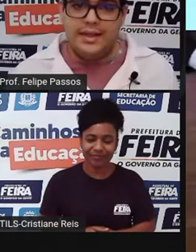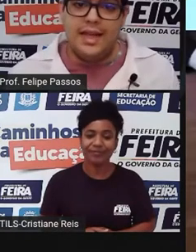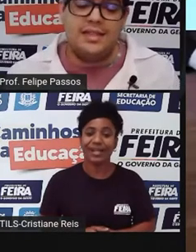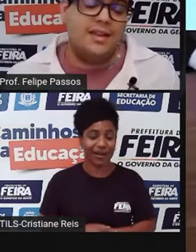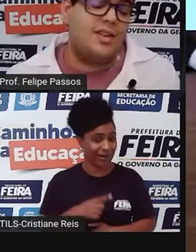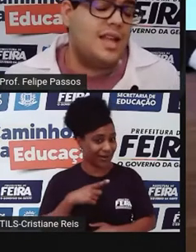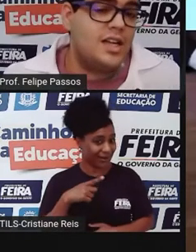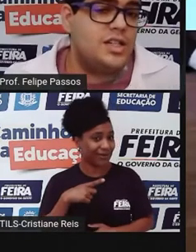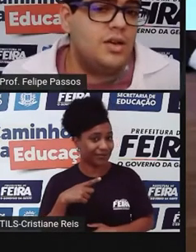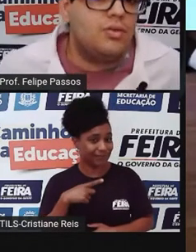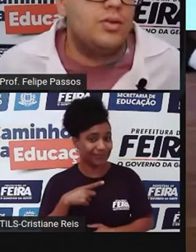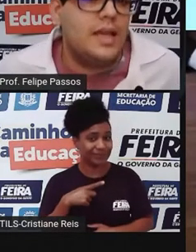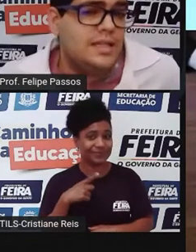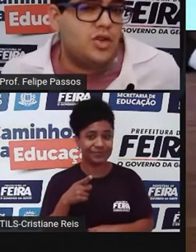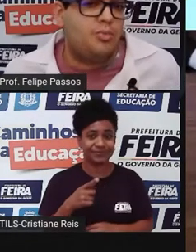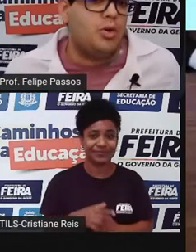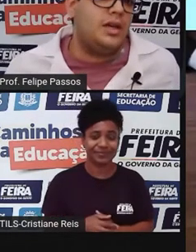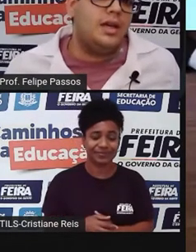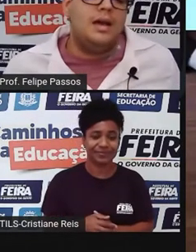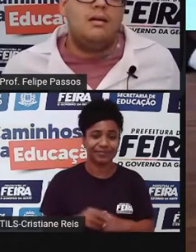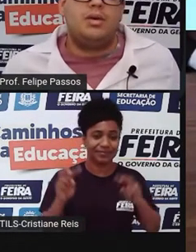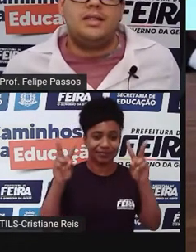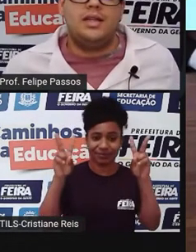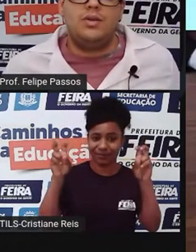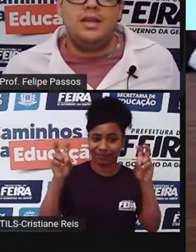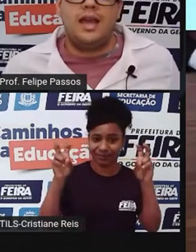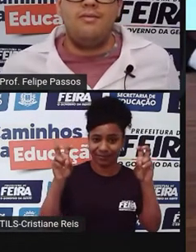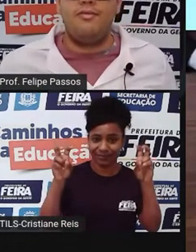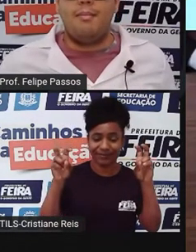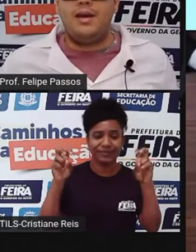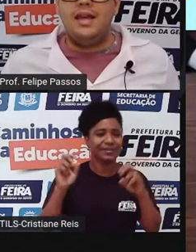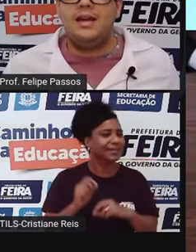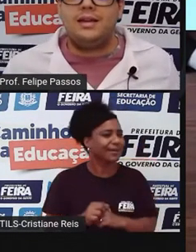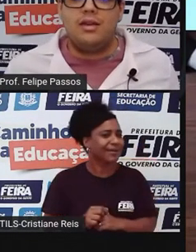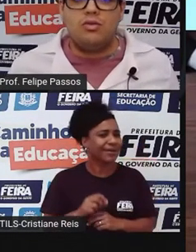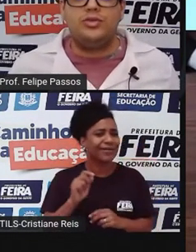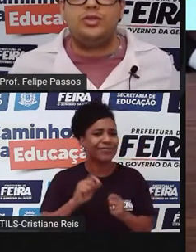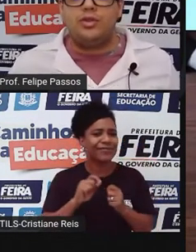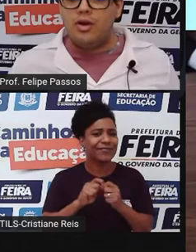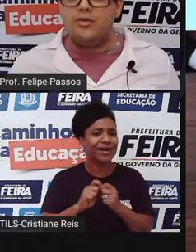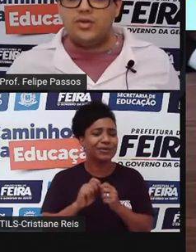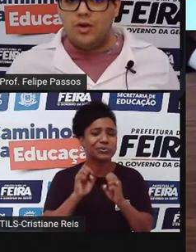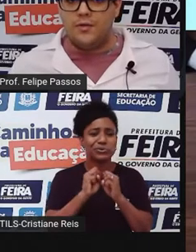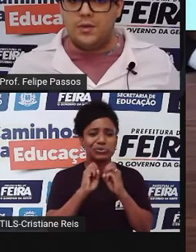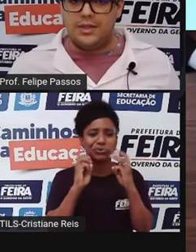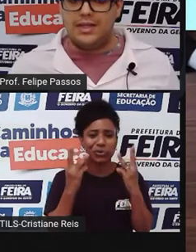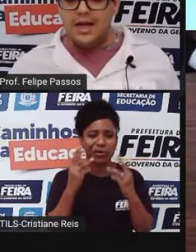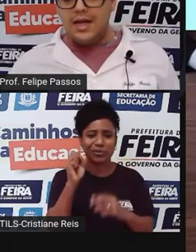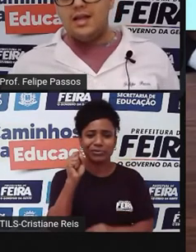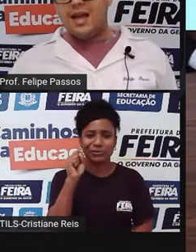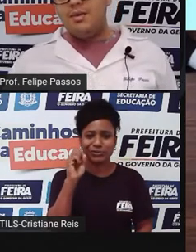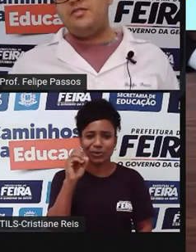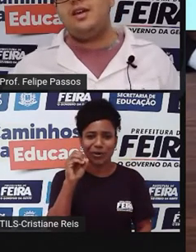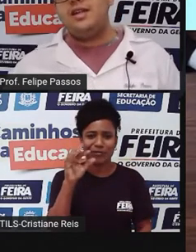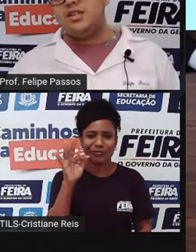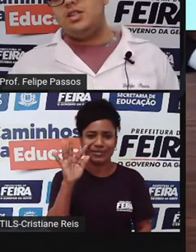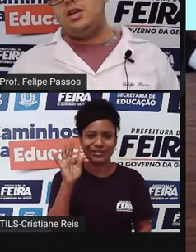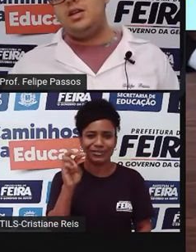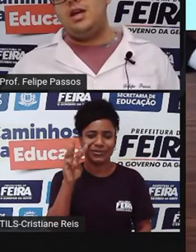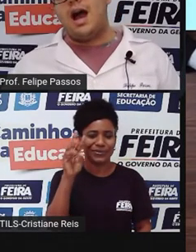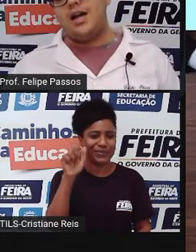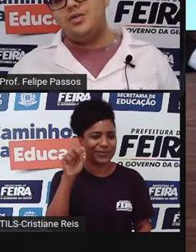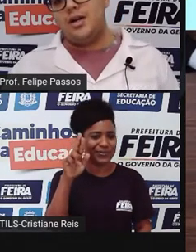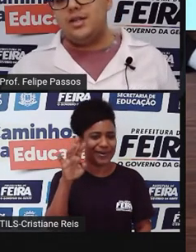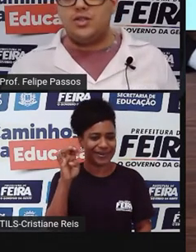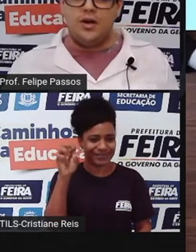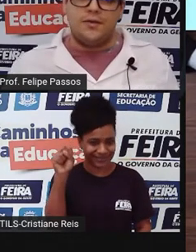Softwares. Na verdade, eu coloquei esse tópico aqui pensando em quem fabrica, quem constrói os softwares. Sabe a diferença